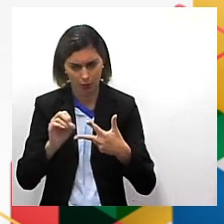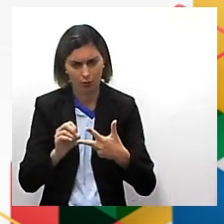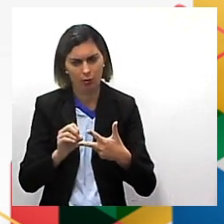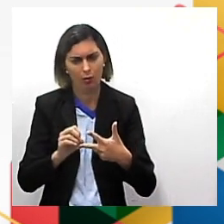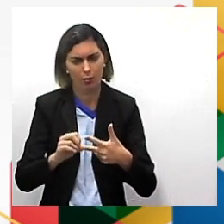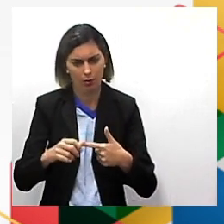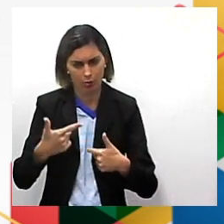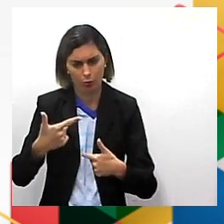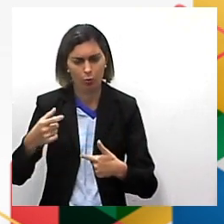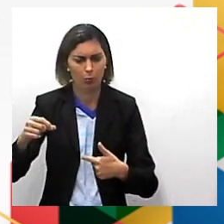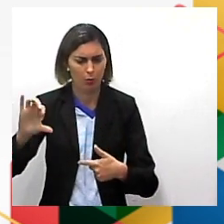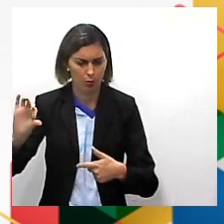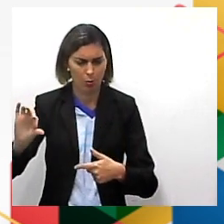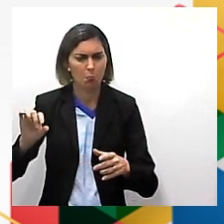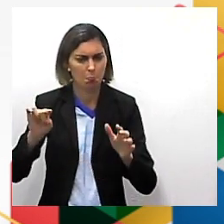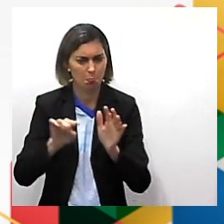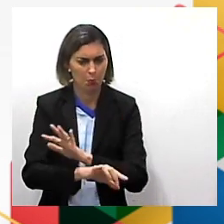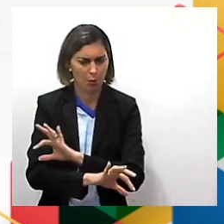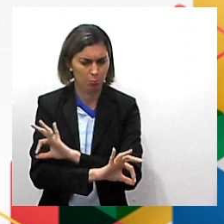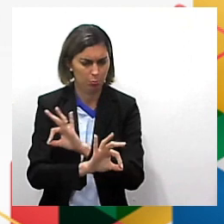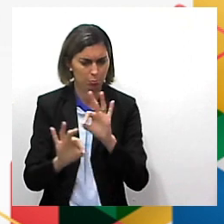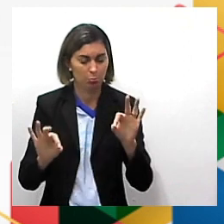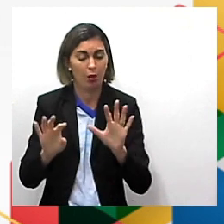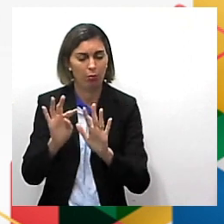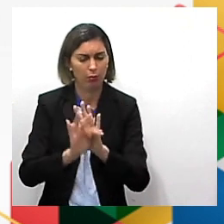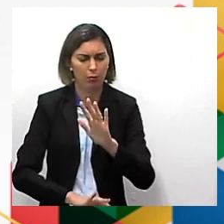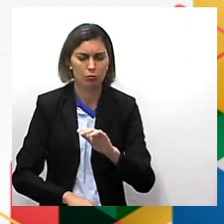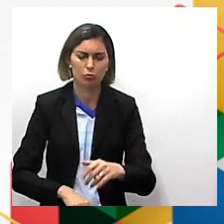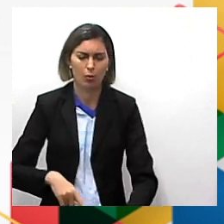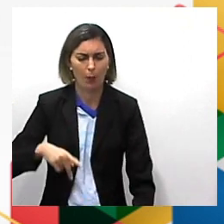questão belíssima que tem o seguinte texto: